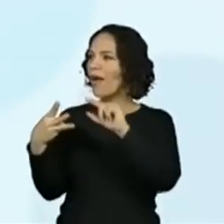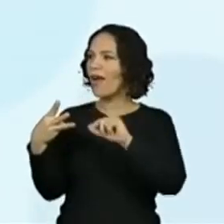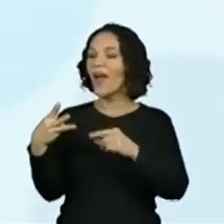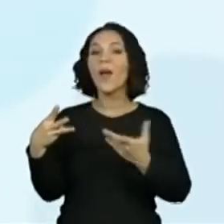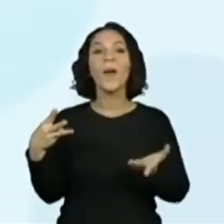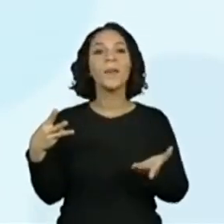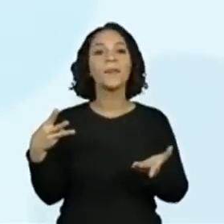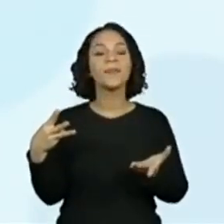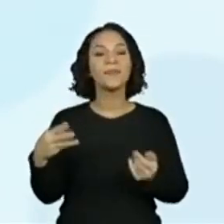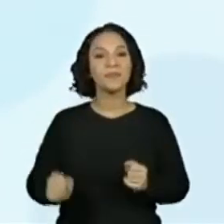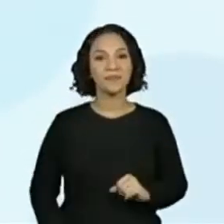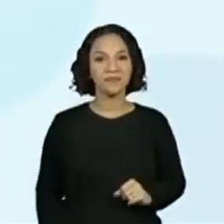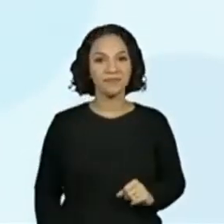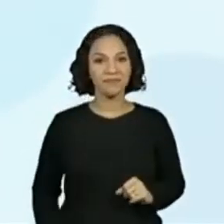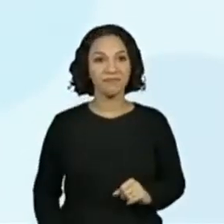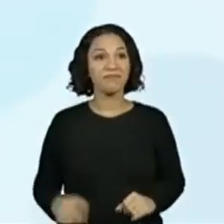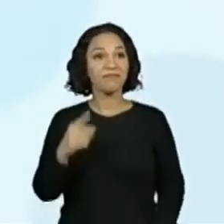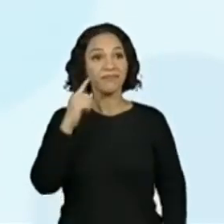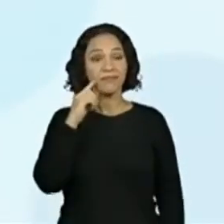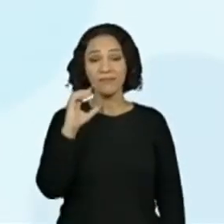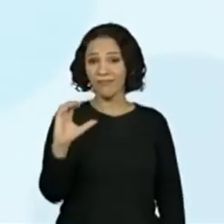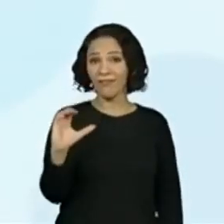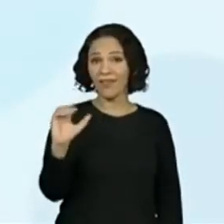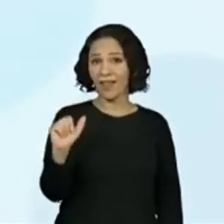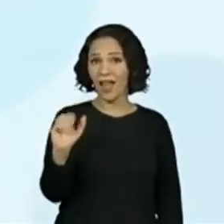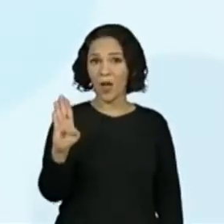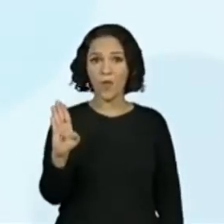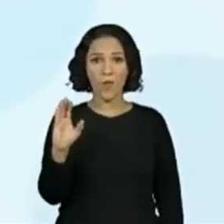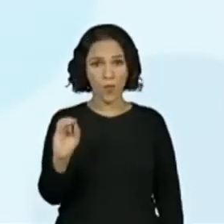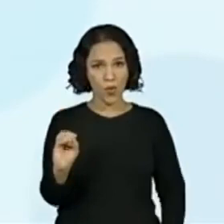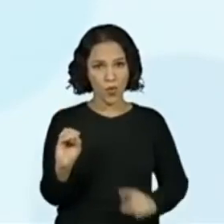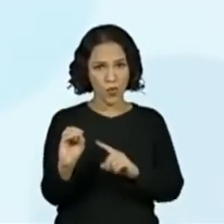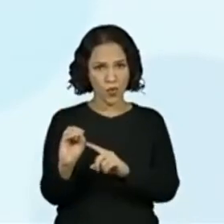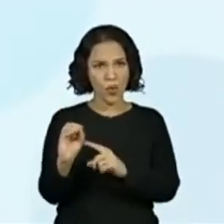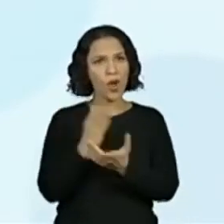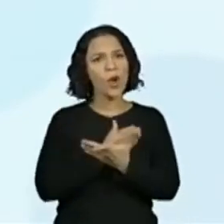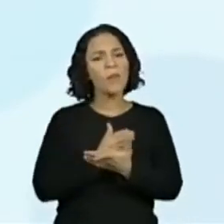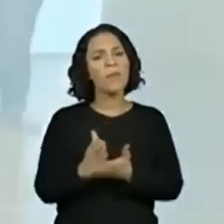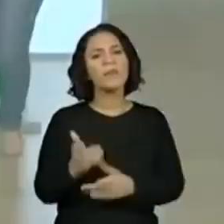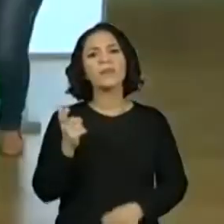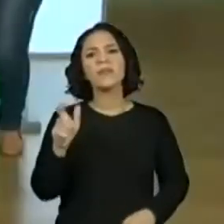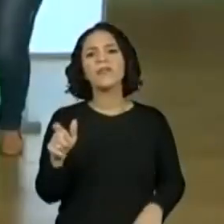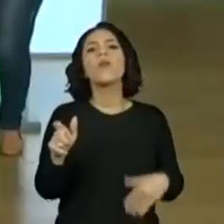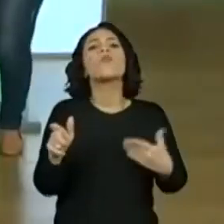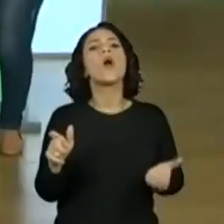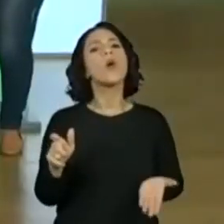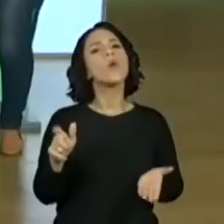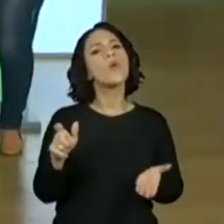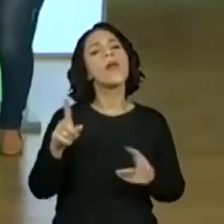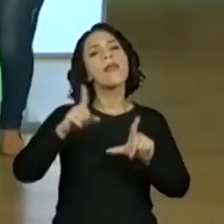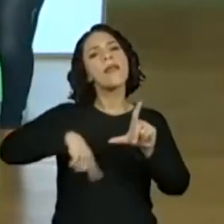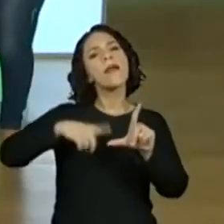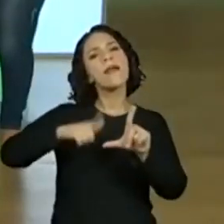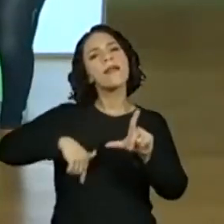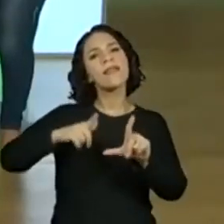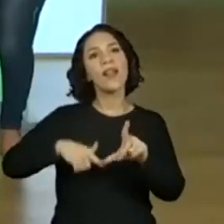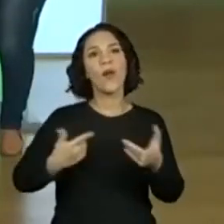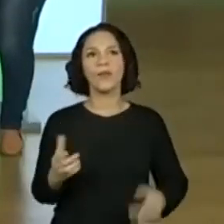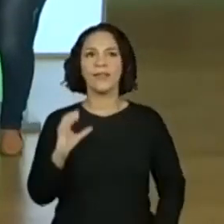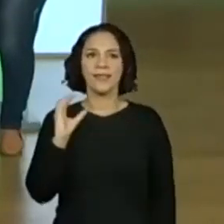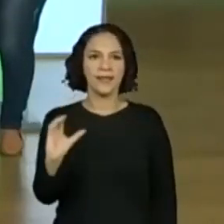pistas boas. Cabo. Começa com que letra, professora Vivi? Cabo de guerra começa com a letra